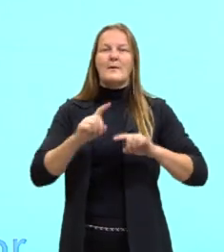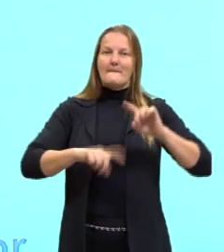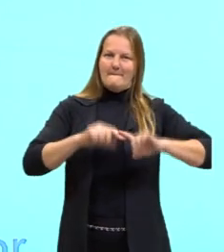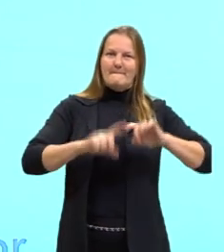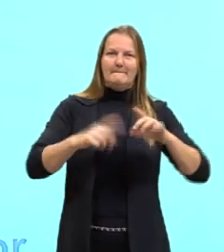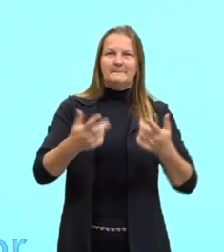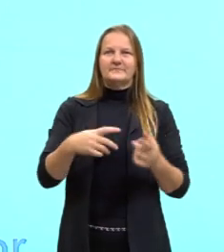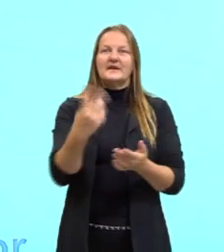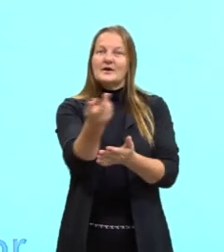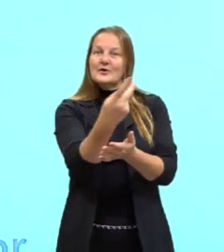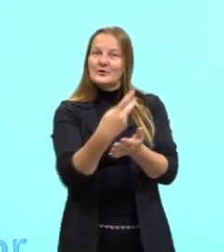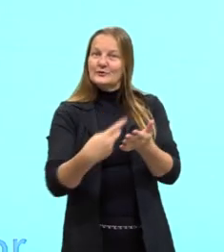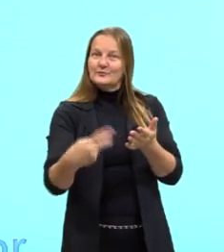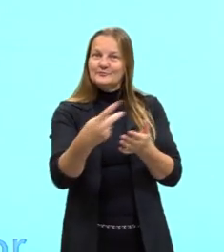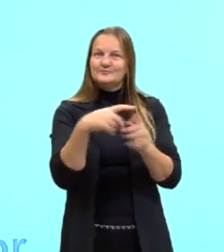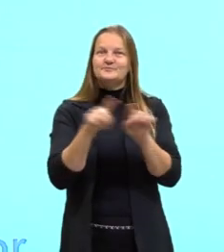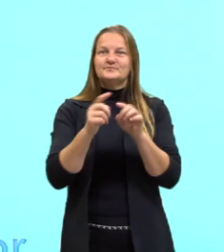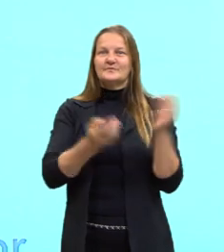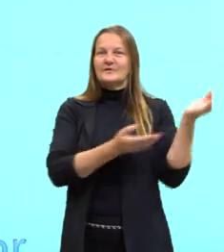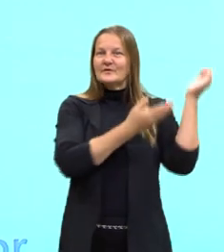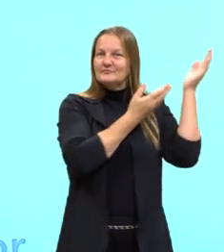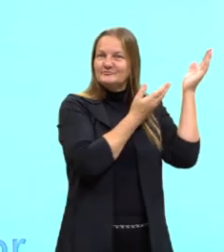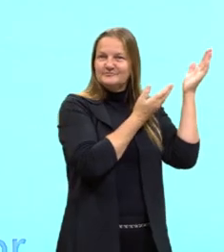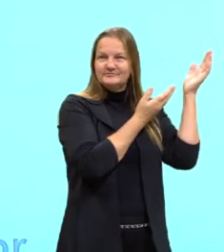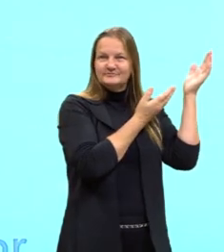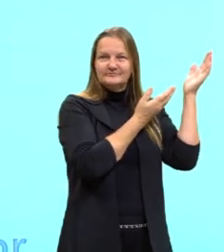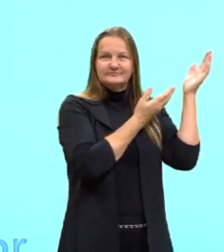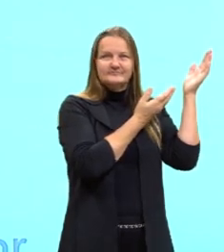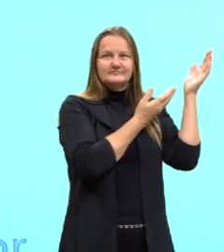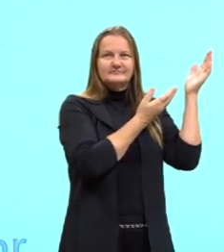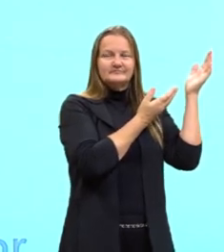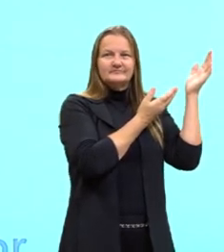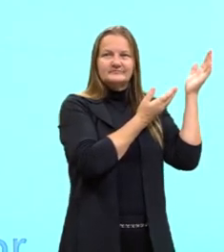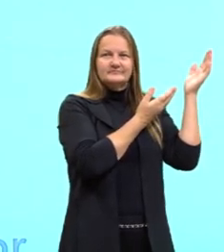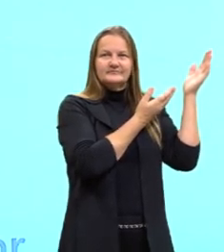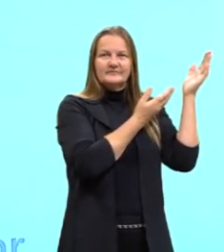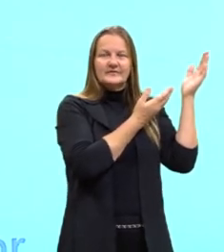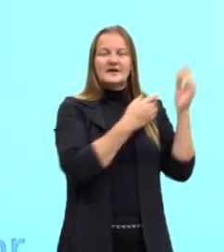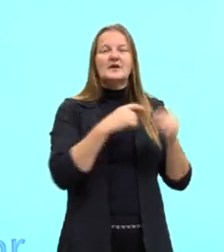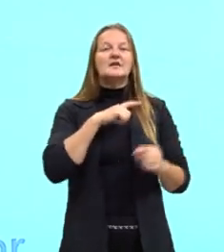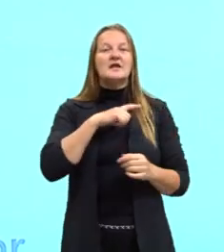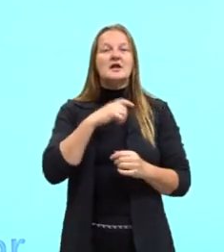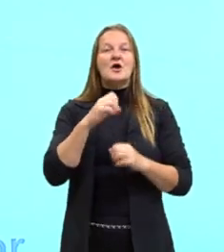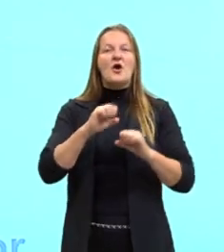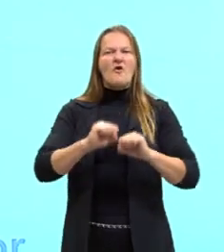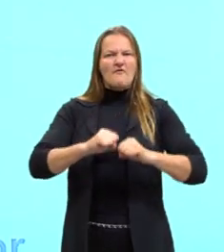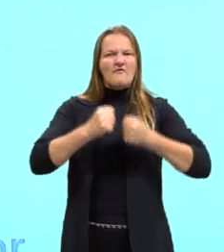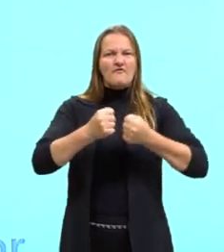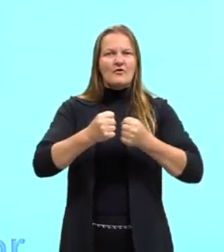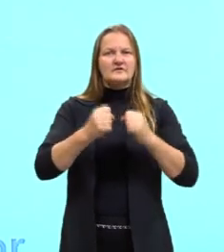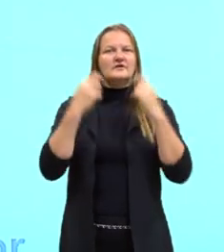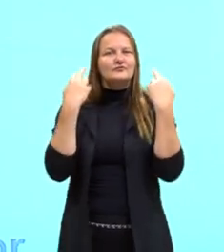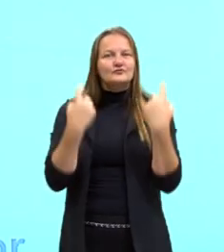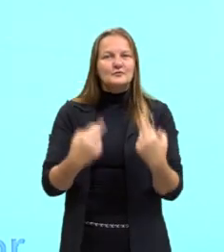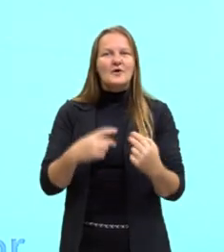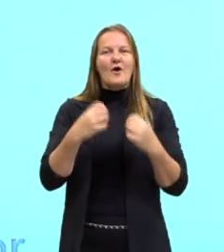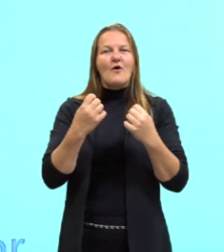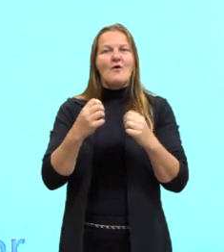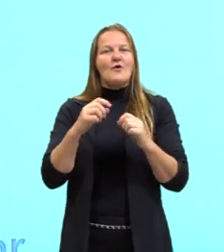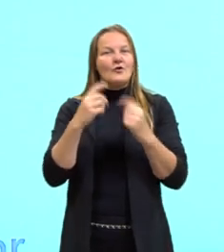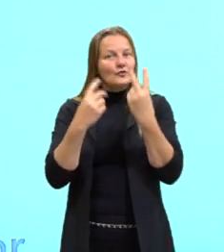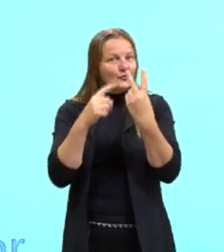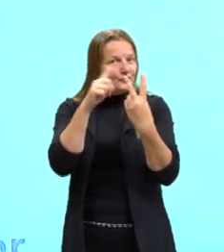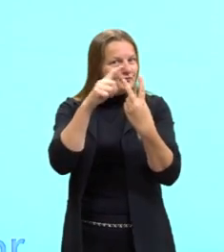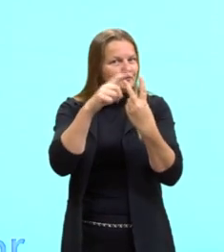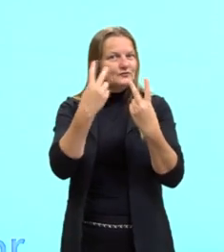aqui o desenhei também para complementar a força normal né EA força peso porque apesar da Caixa estar no chão